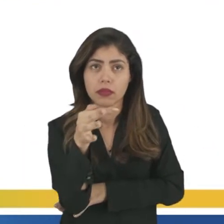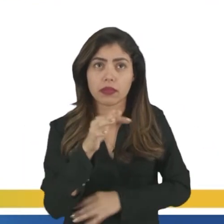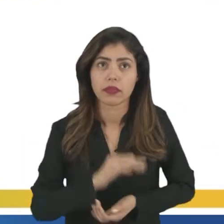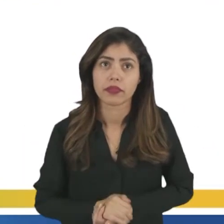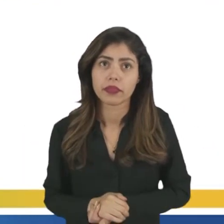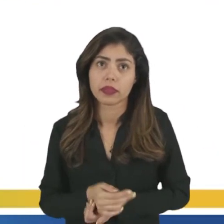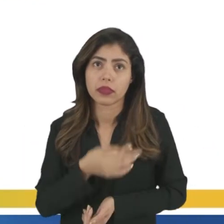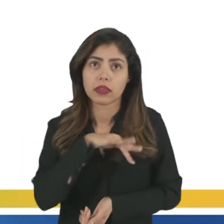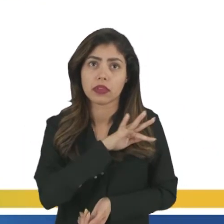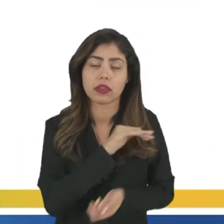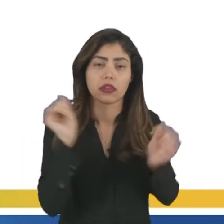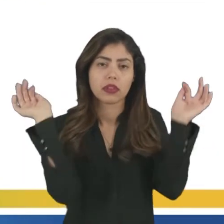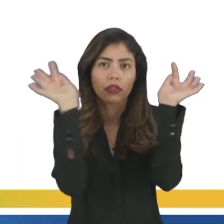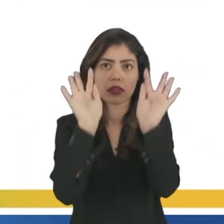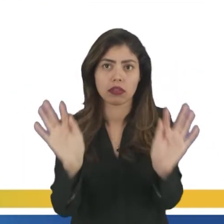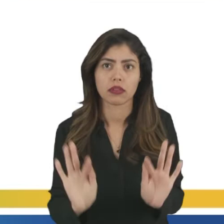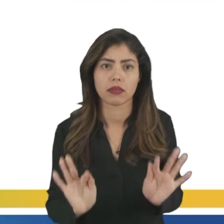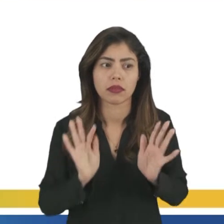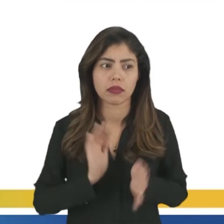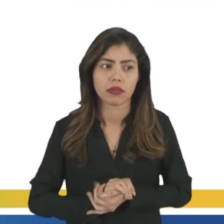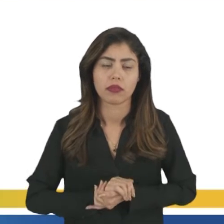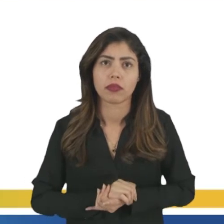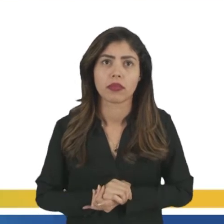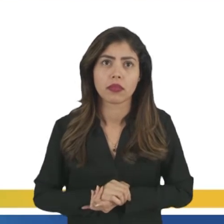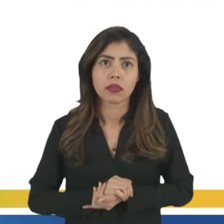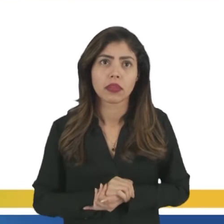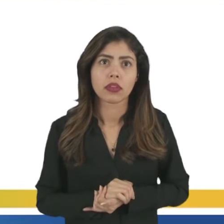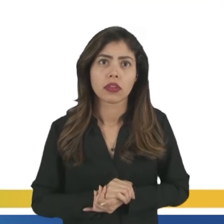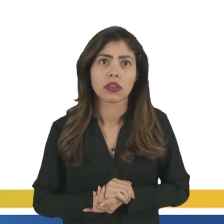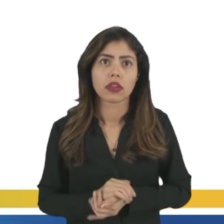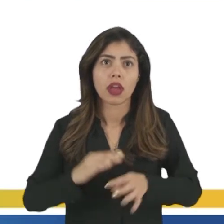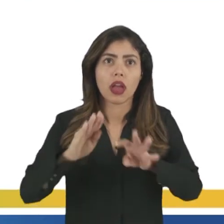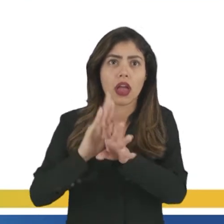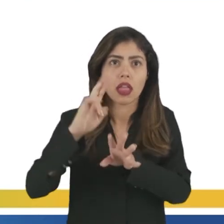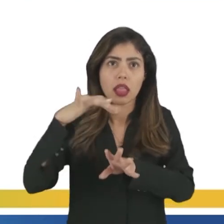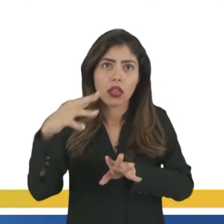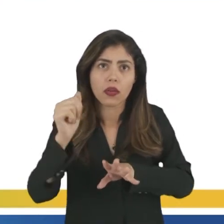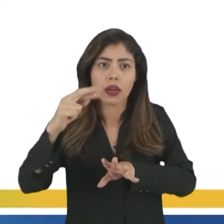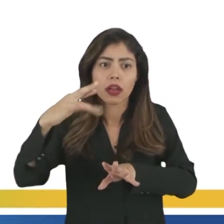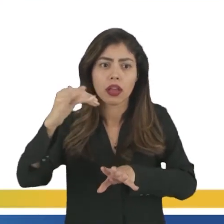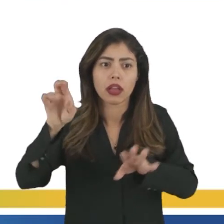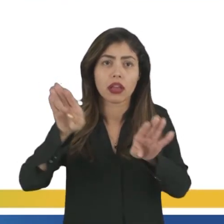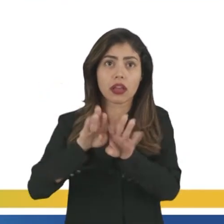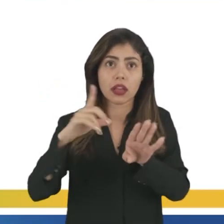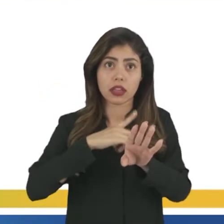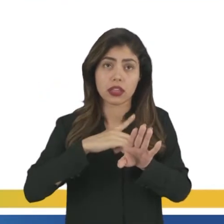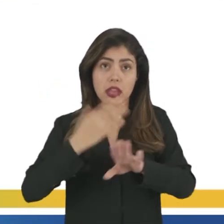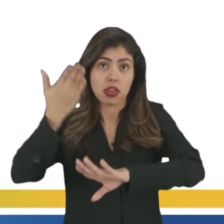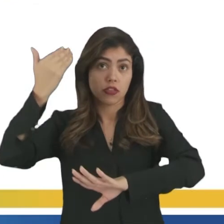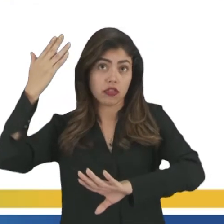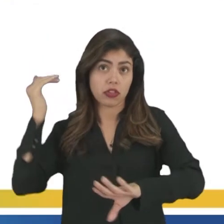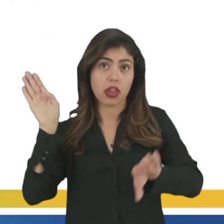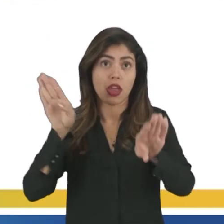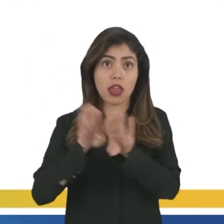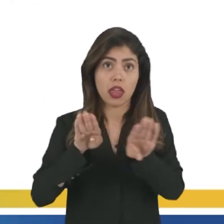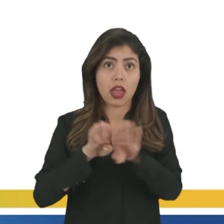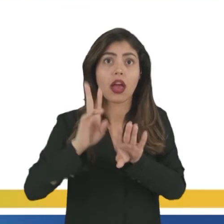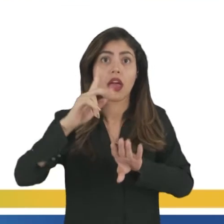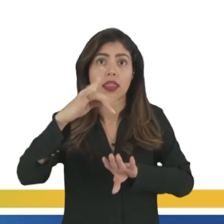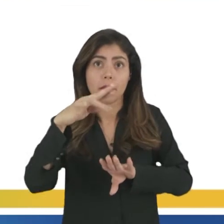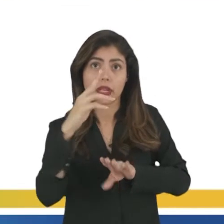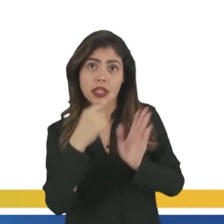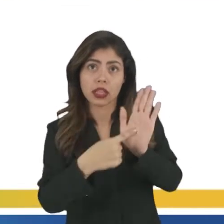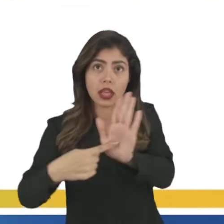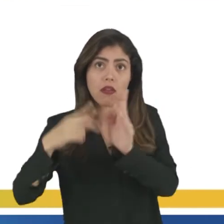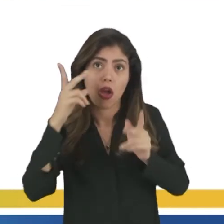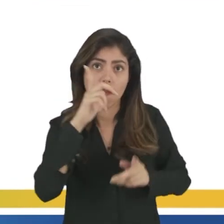né? Da faculdade e da alegria. Melkarte e Tanit, cultuados em Tiro. El-Dagon representava